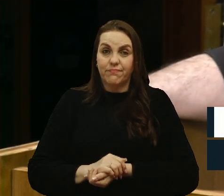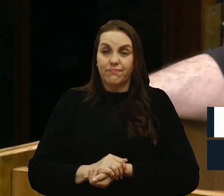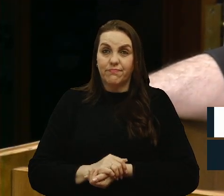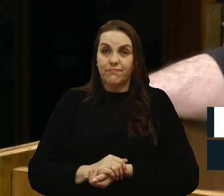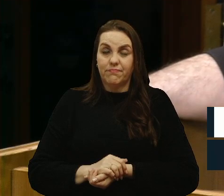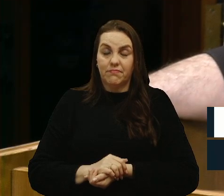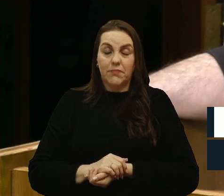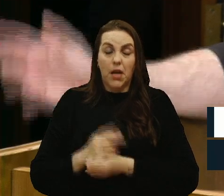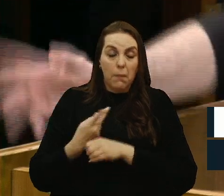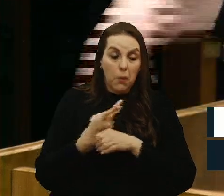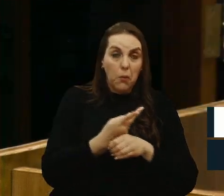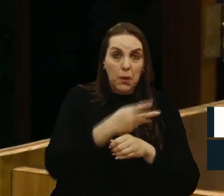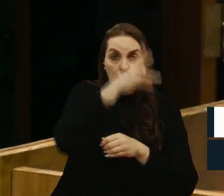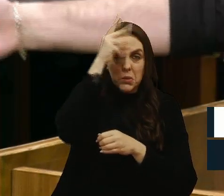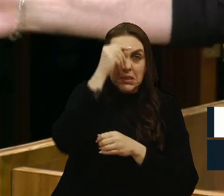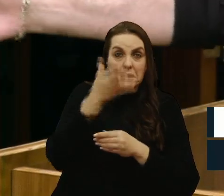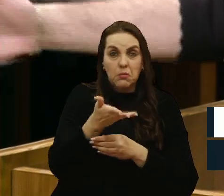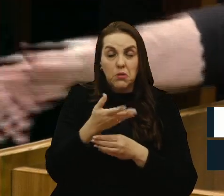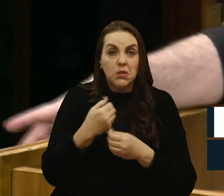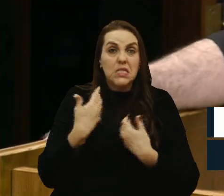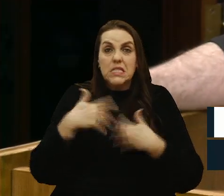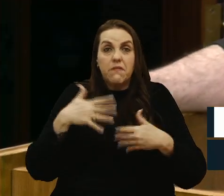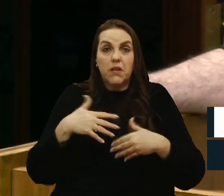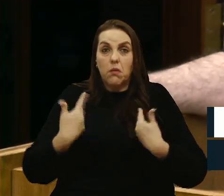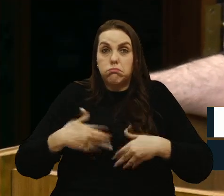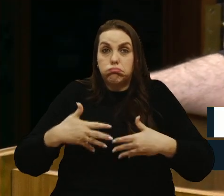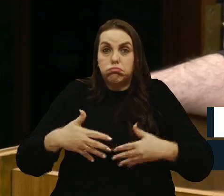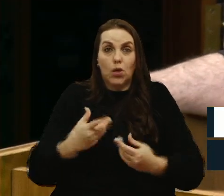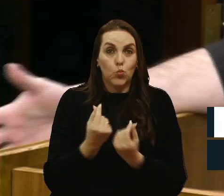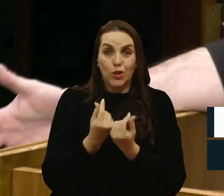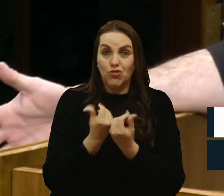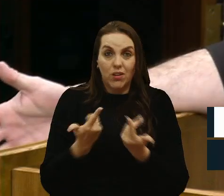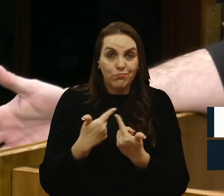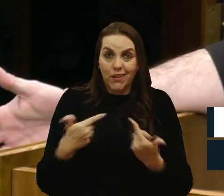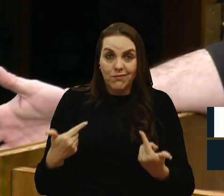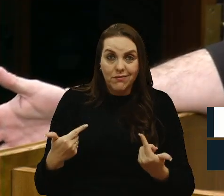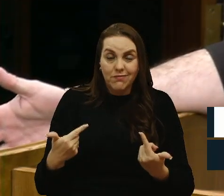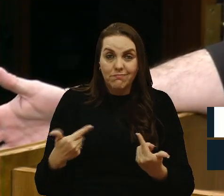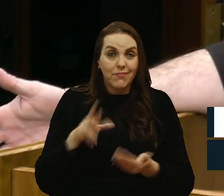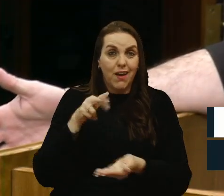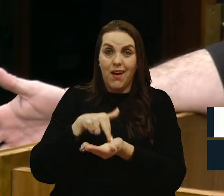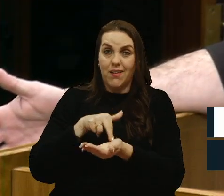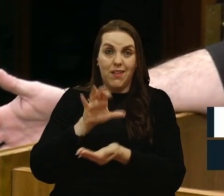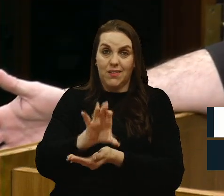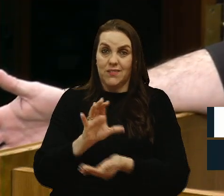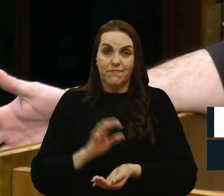ao município, o município tem que se virar em 30 sem dinheiro. Essa é a realidade.